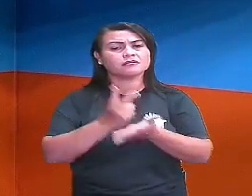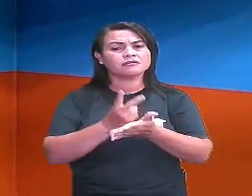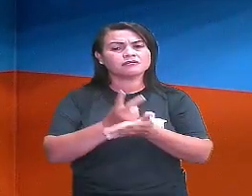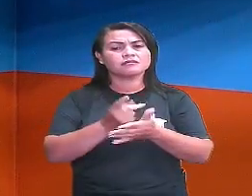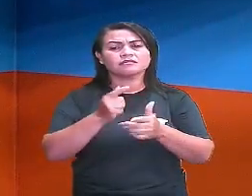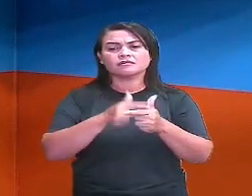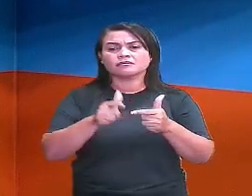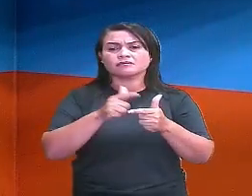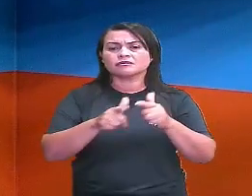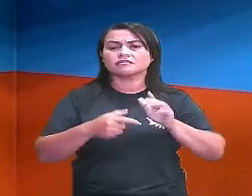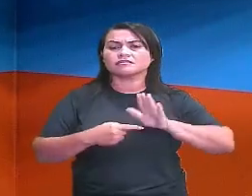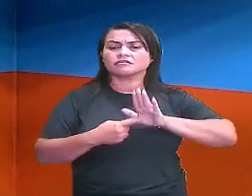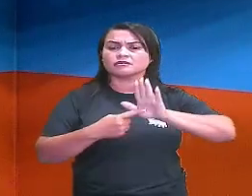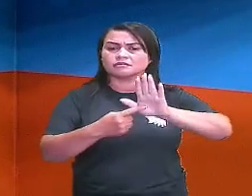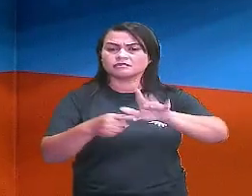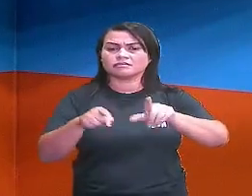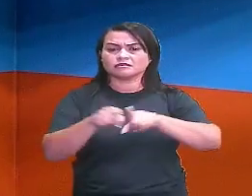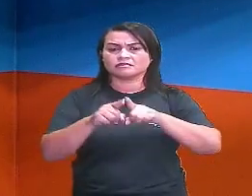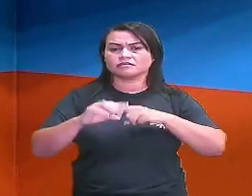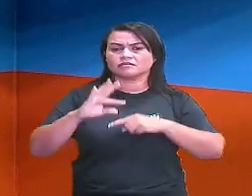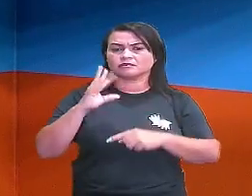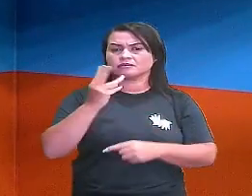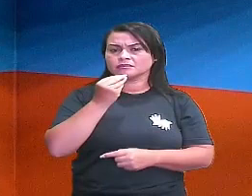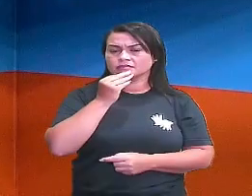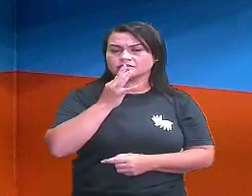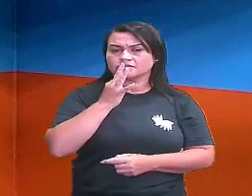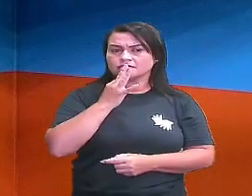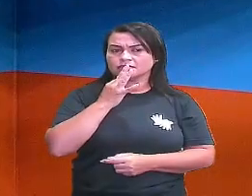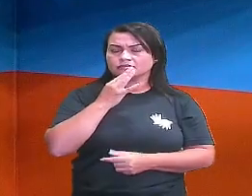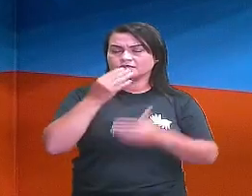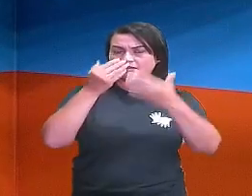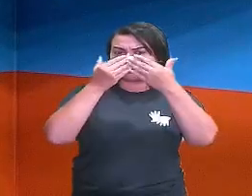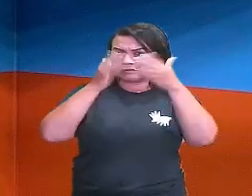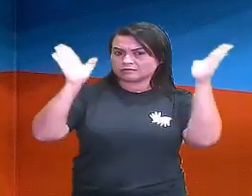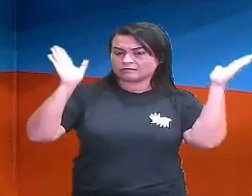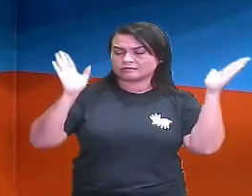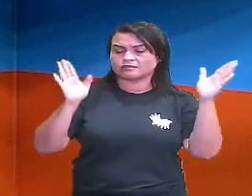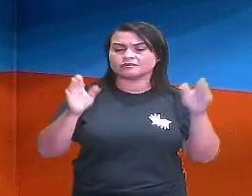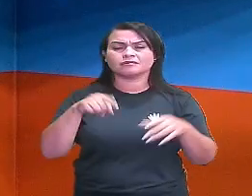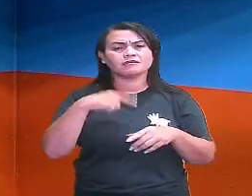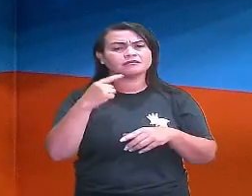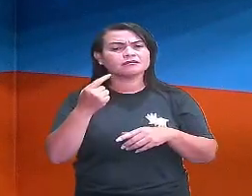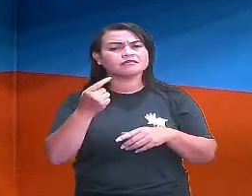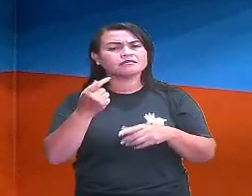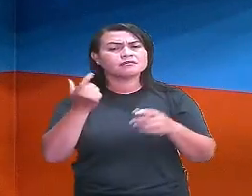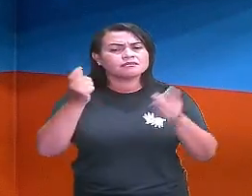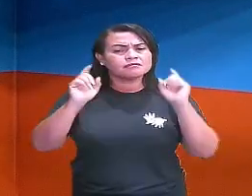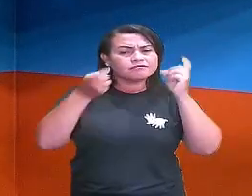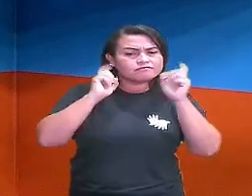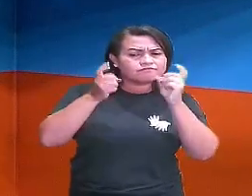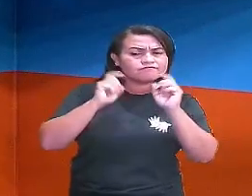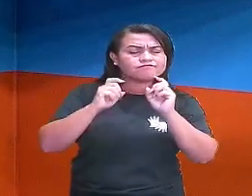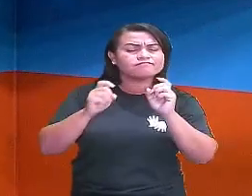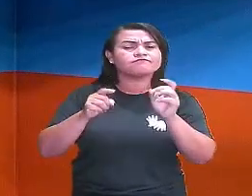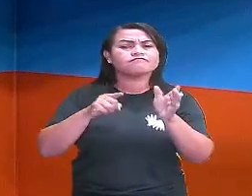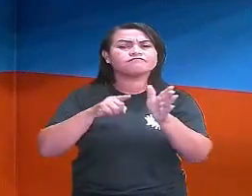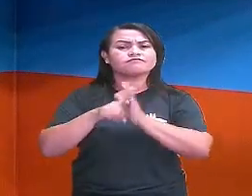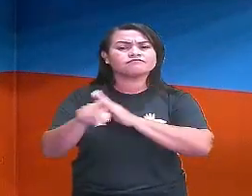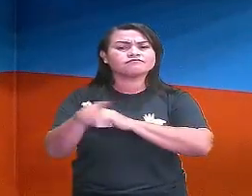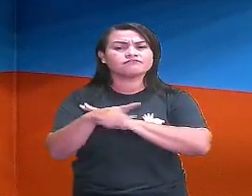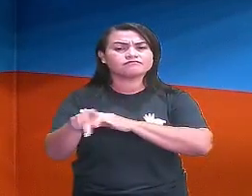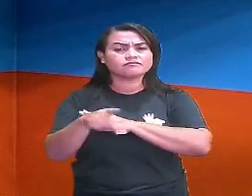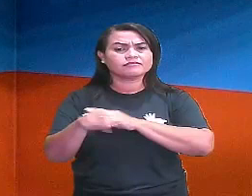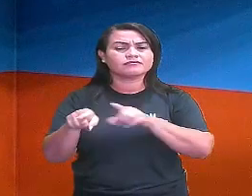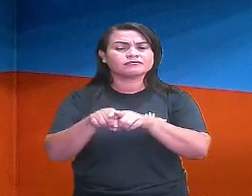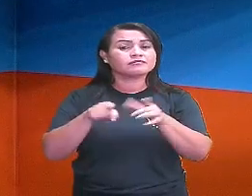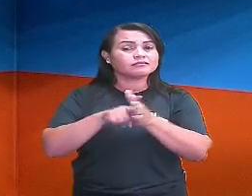possa, né, ampliar esse conhecimento, beleza? Mas vai pesquisando, vai debatendo com o teu professor em sala de aula, porque é muito